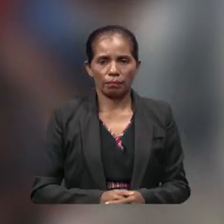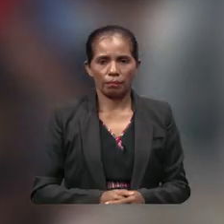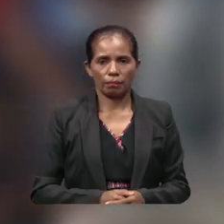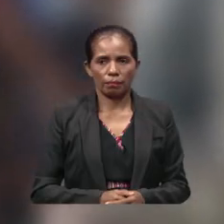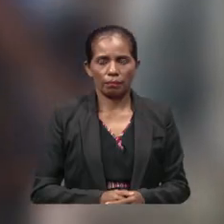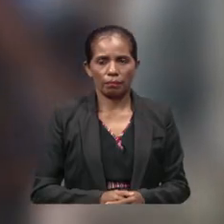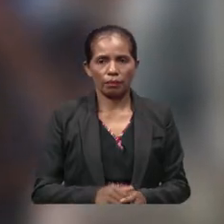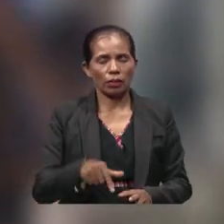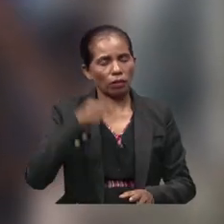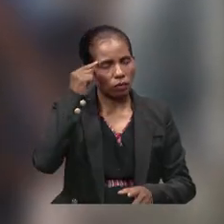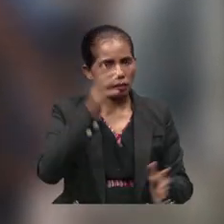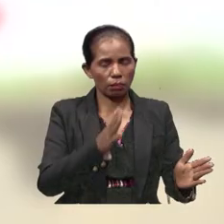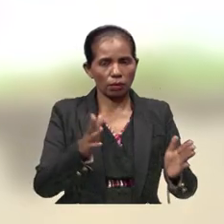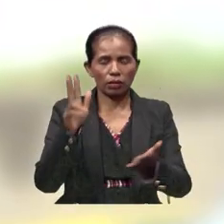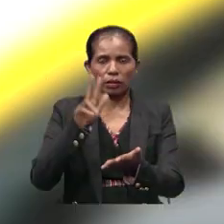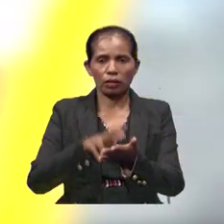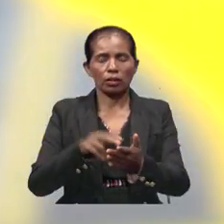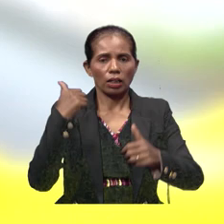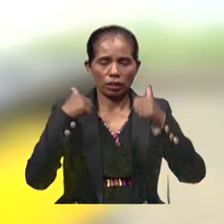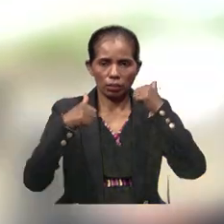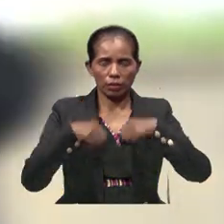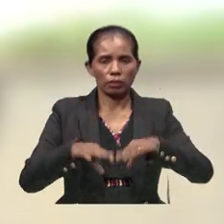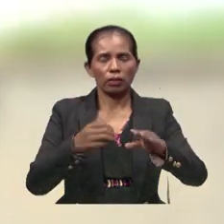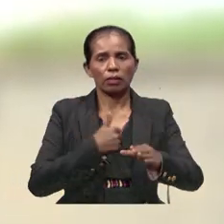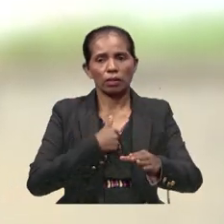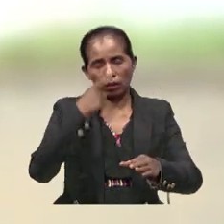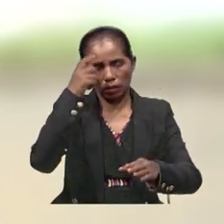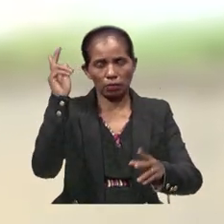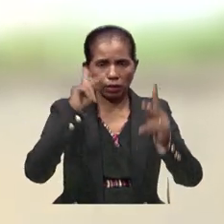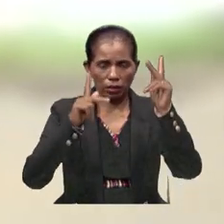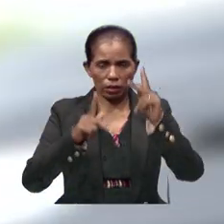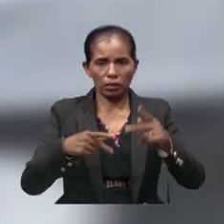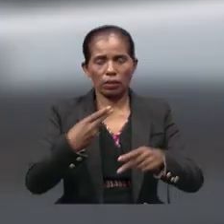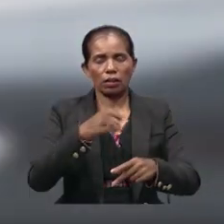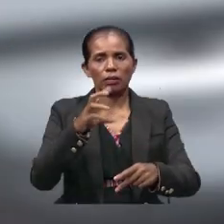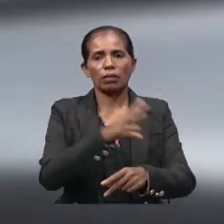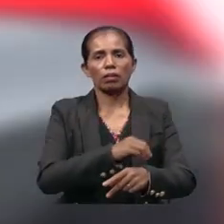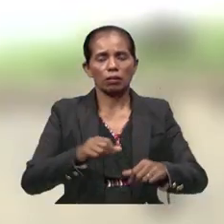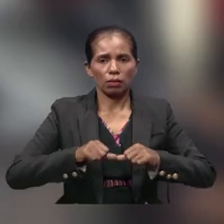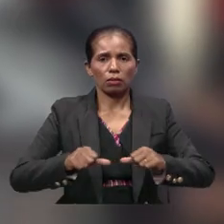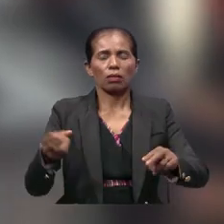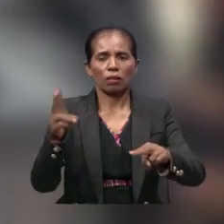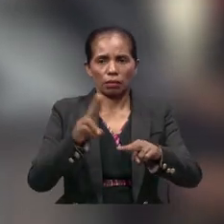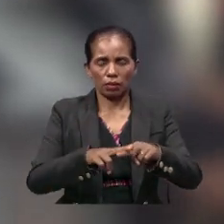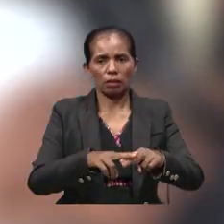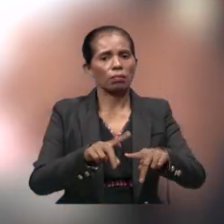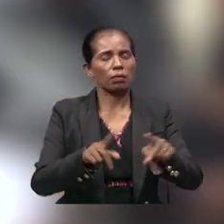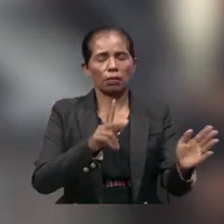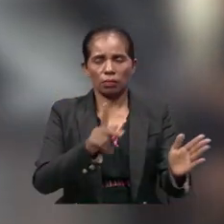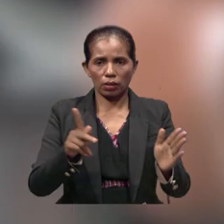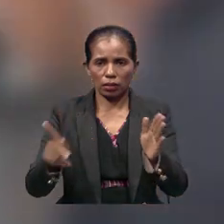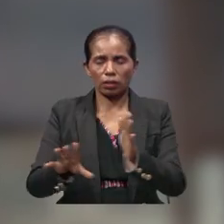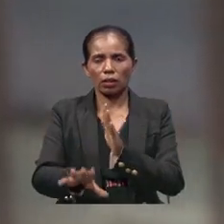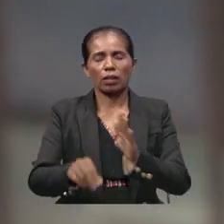O governo plano atu legaliza a atividade de prostituição, também caso a investida em Timor-Leste continua a aumentar. Mas bem plano refere a